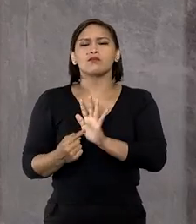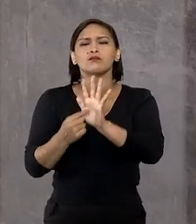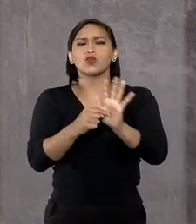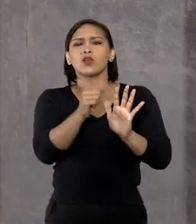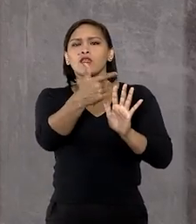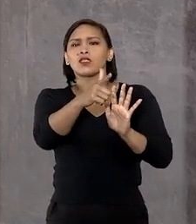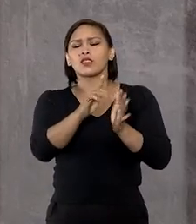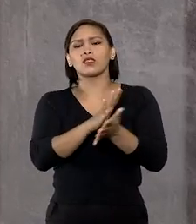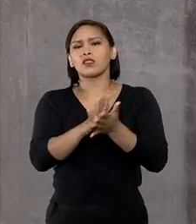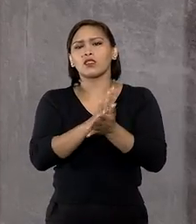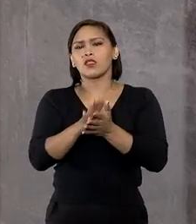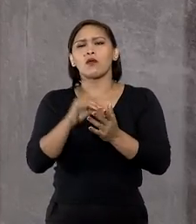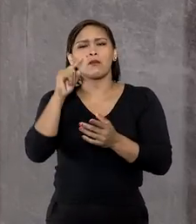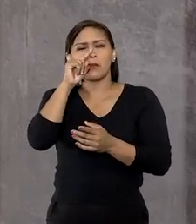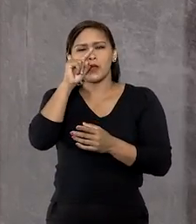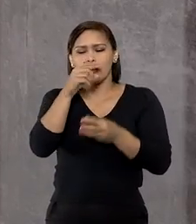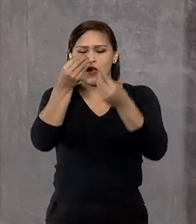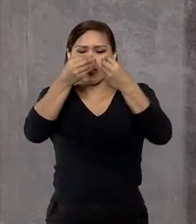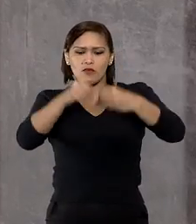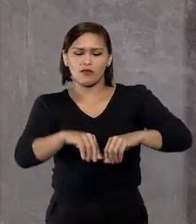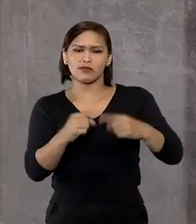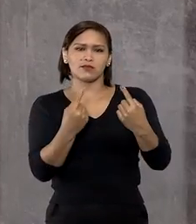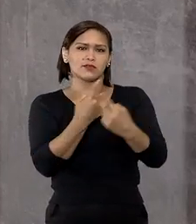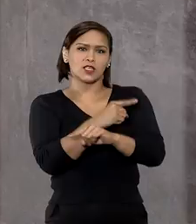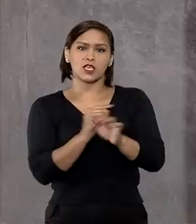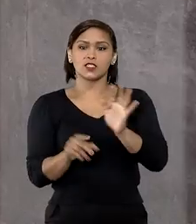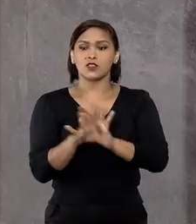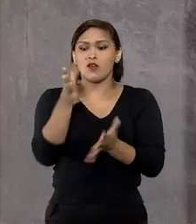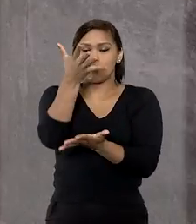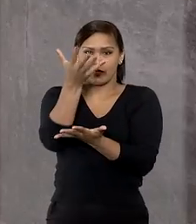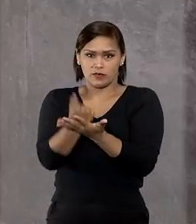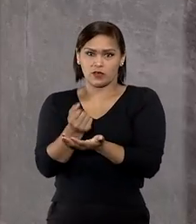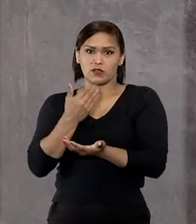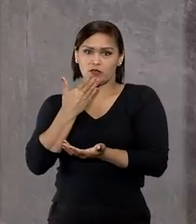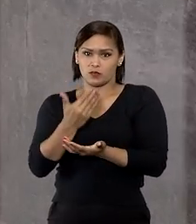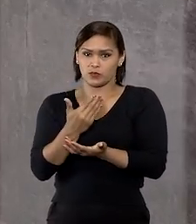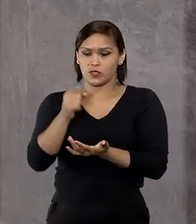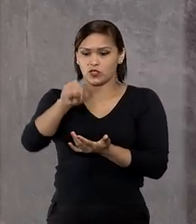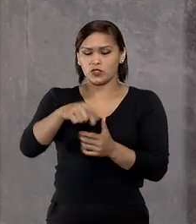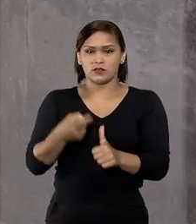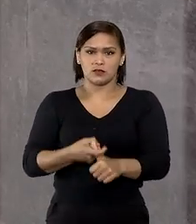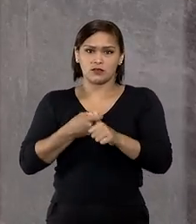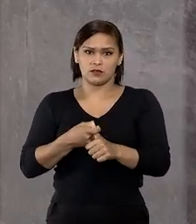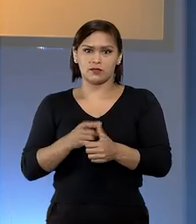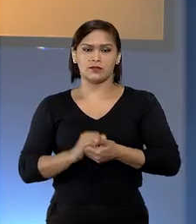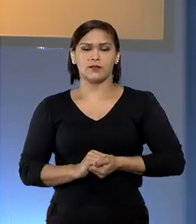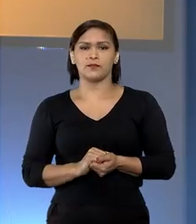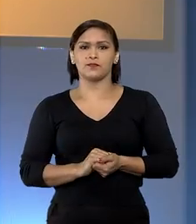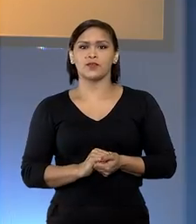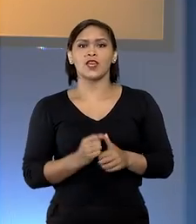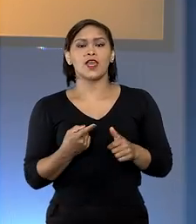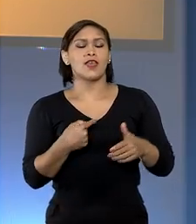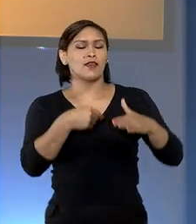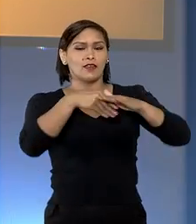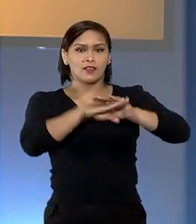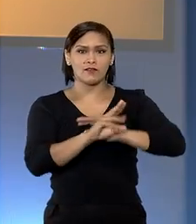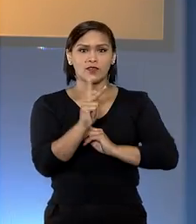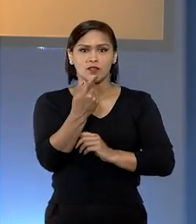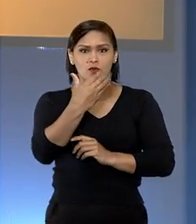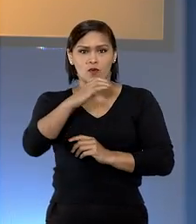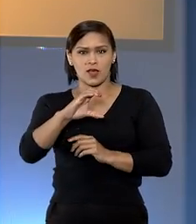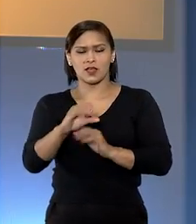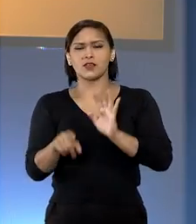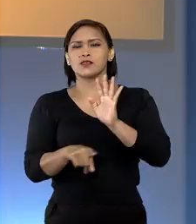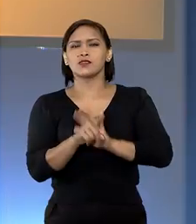o que demonstra que não há nenhum risco de dano Irreversível se não for acolhido o pedido da presente nos pensam indeferido